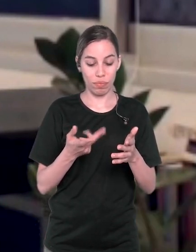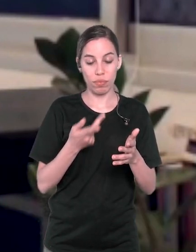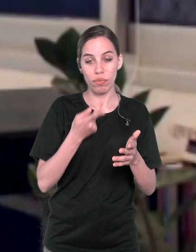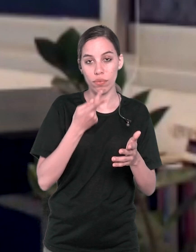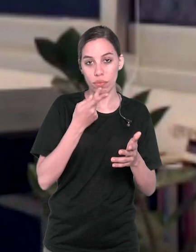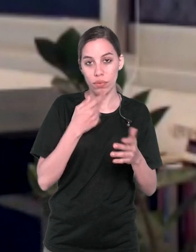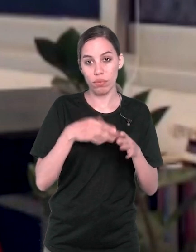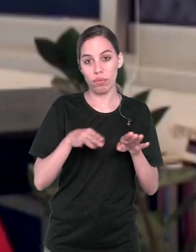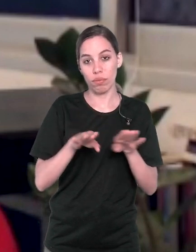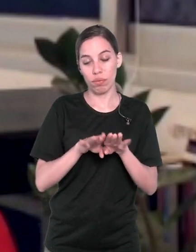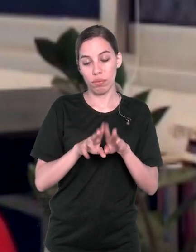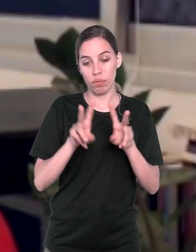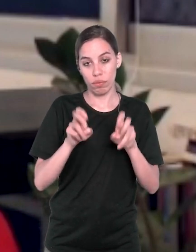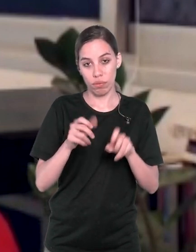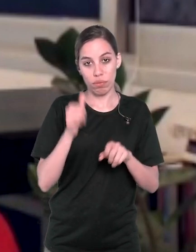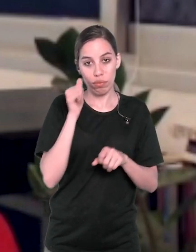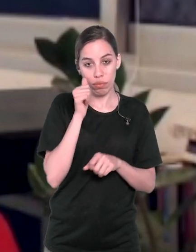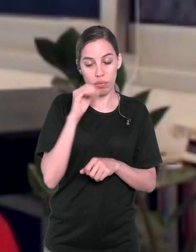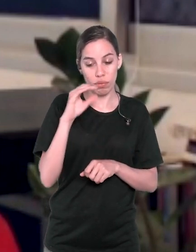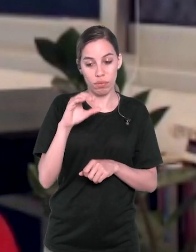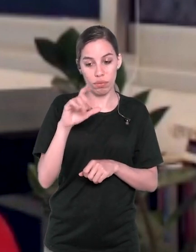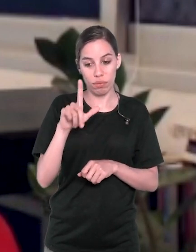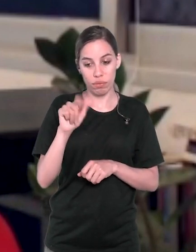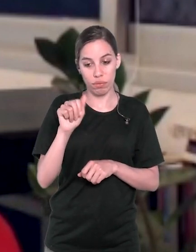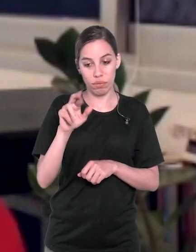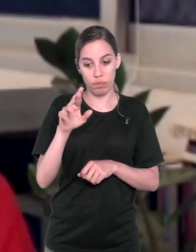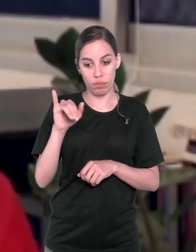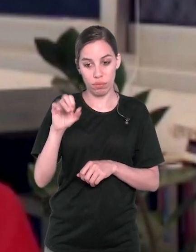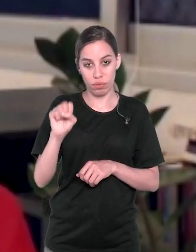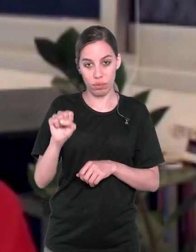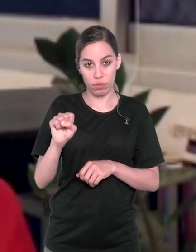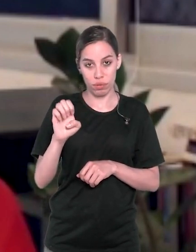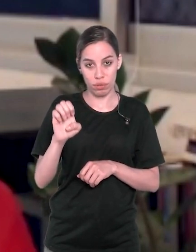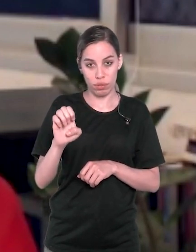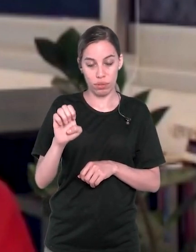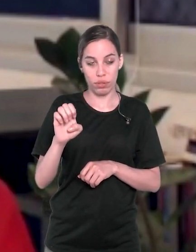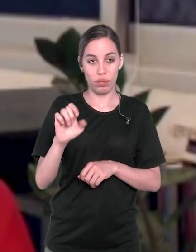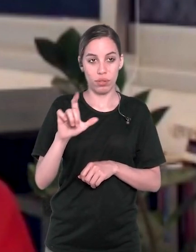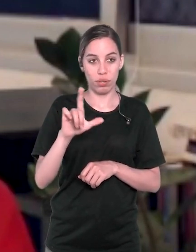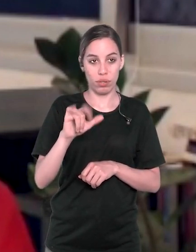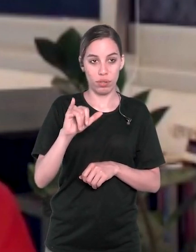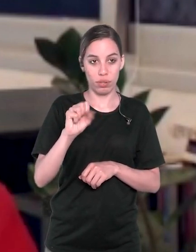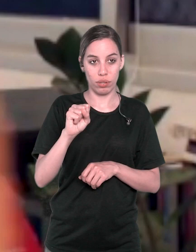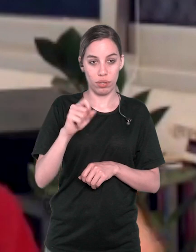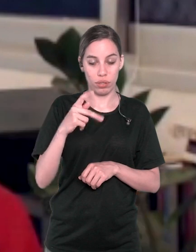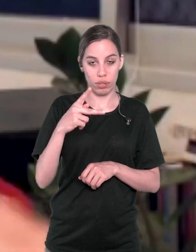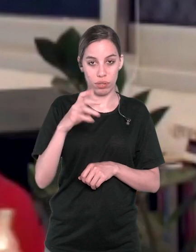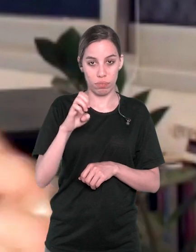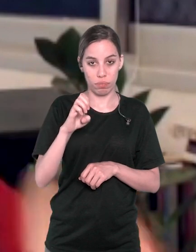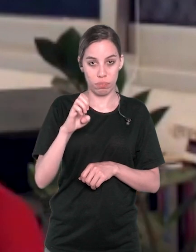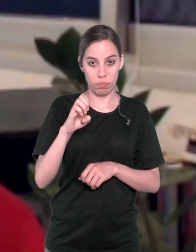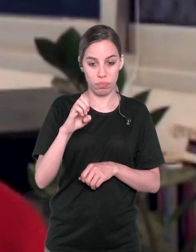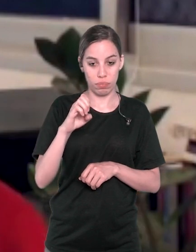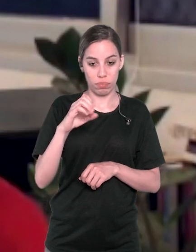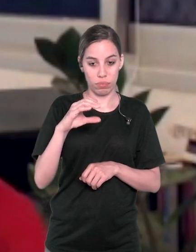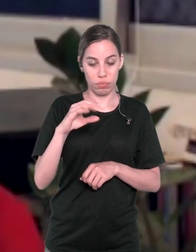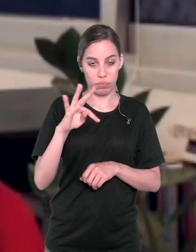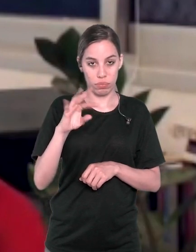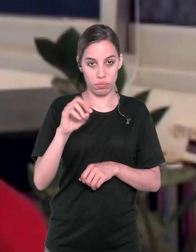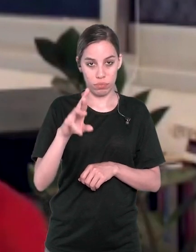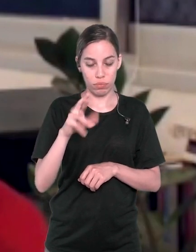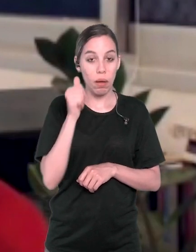Que também teve essa relação com os animais, claro, de uma forma muito diferente da Hilda, mas